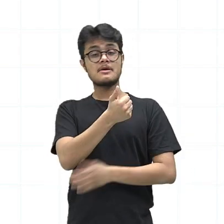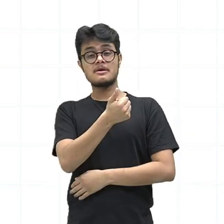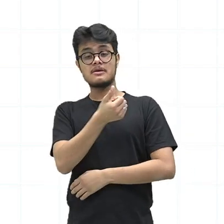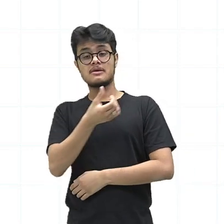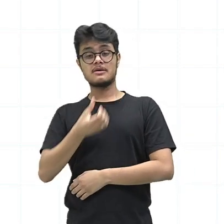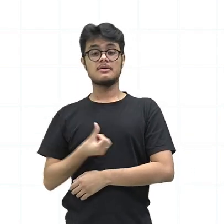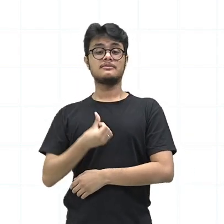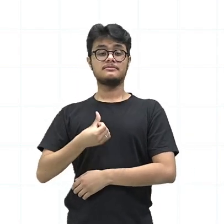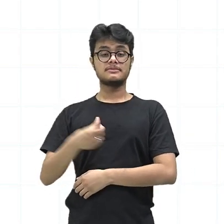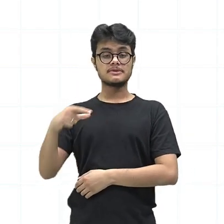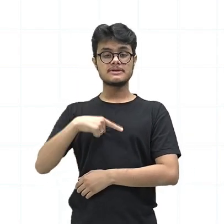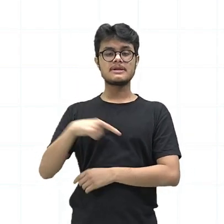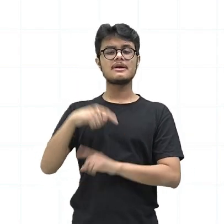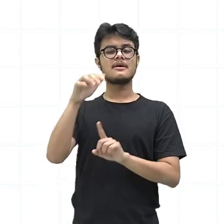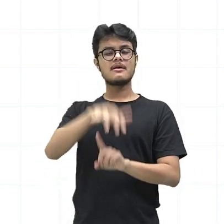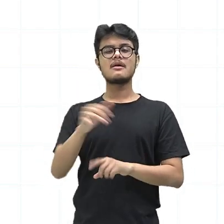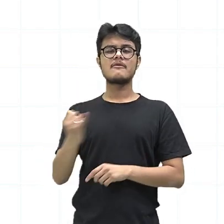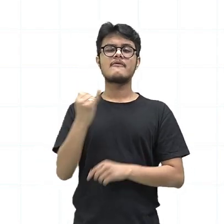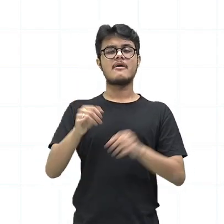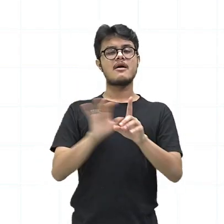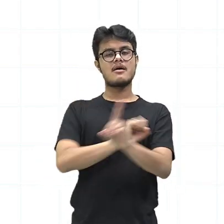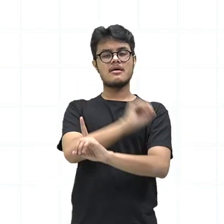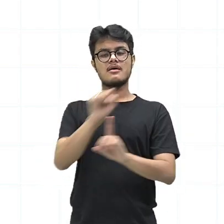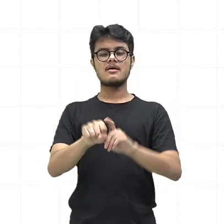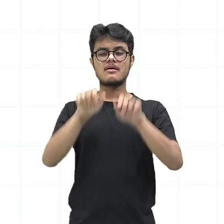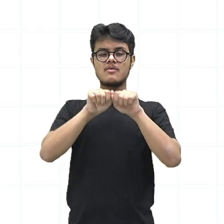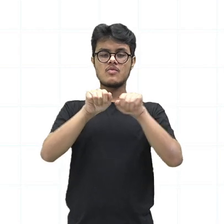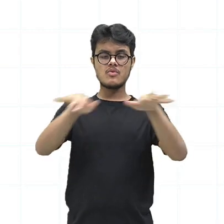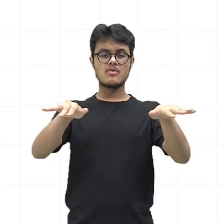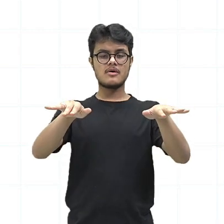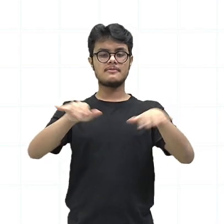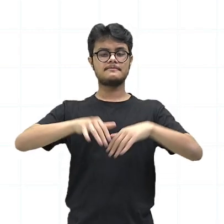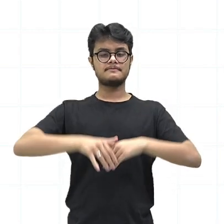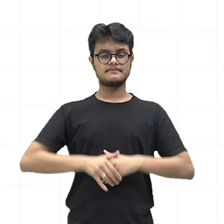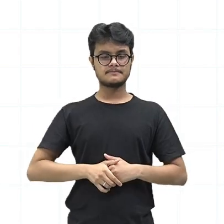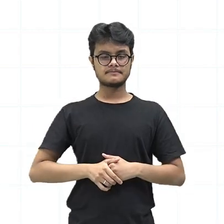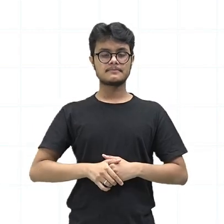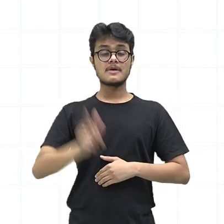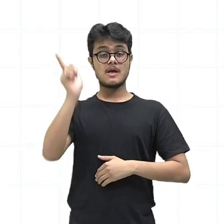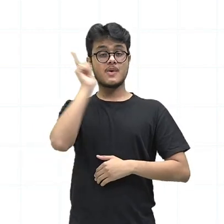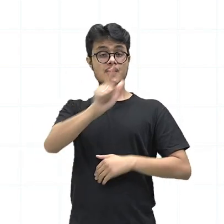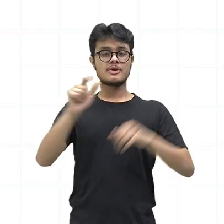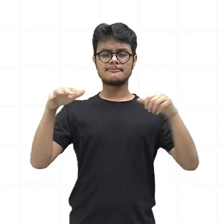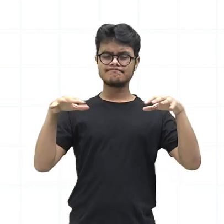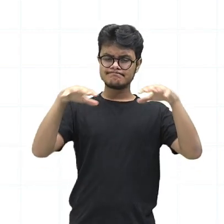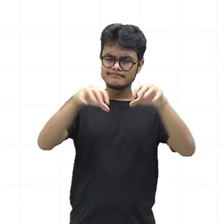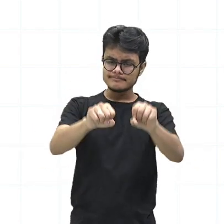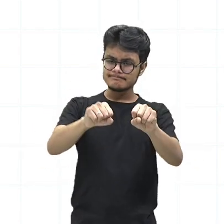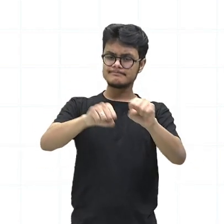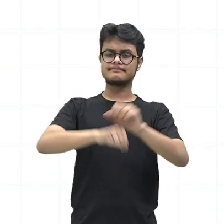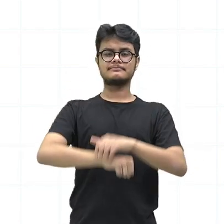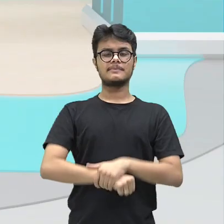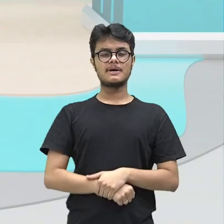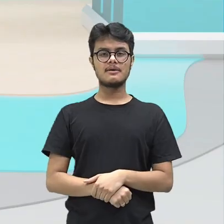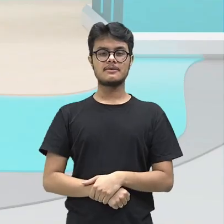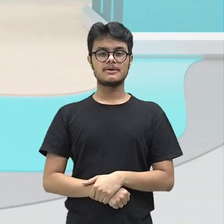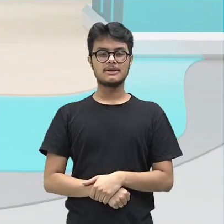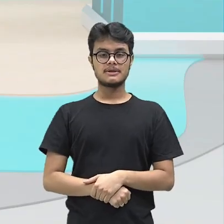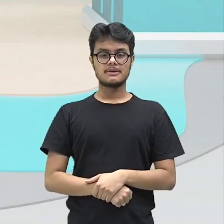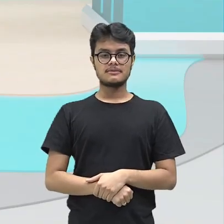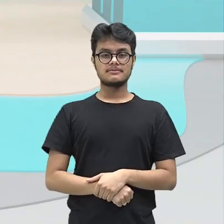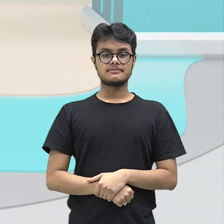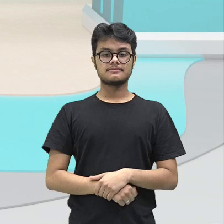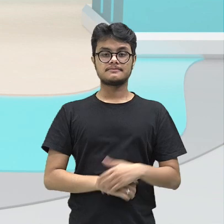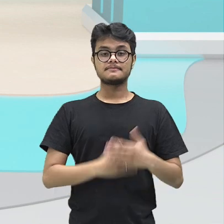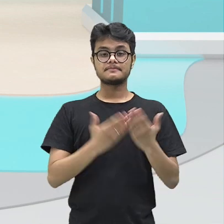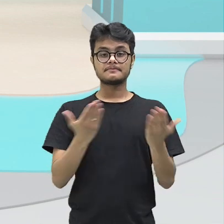teve impacto em várias sociedades não ocidentais por conta das conquistas do colonialismo. Então, a gente está